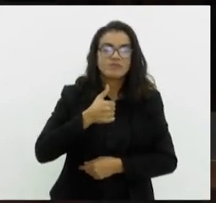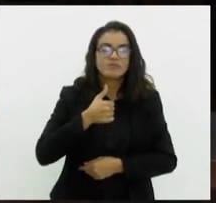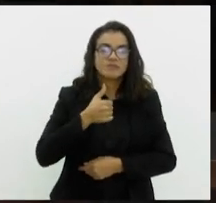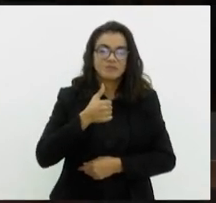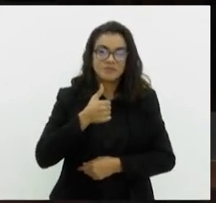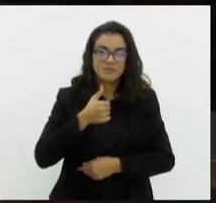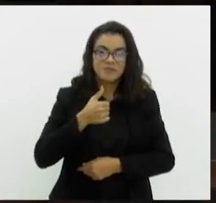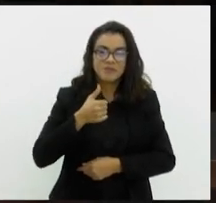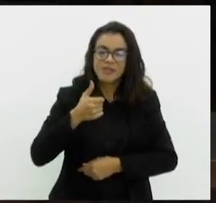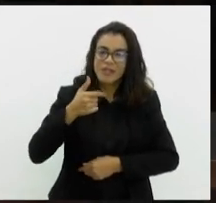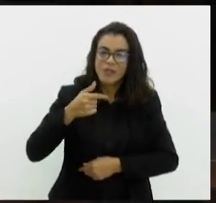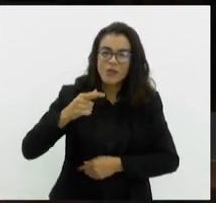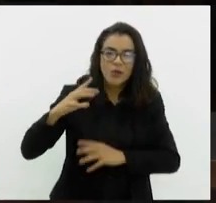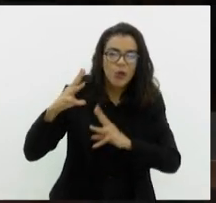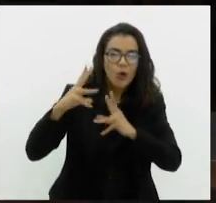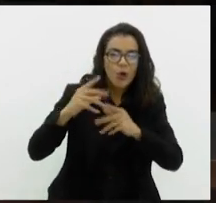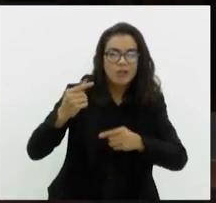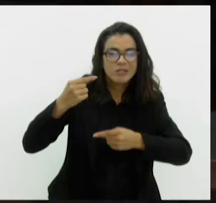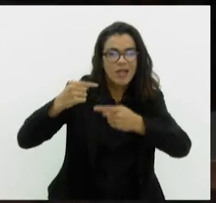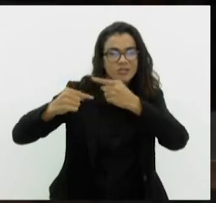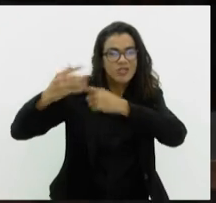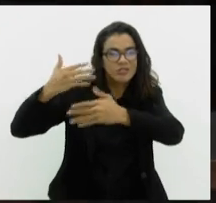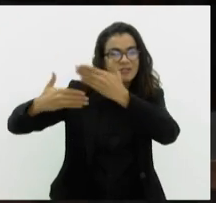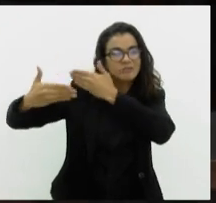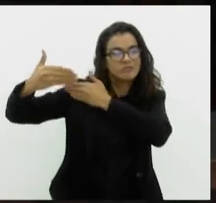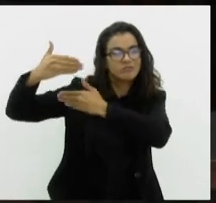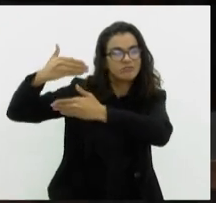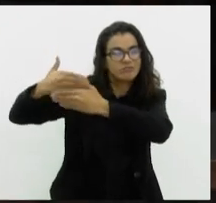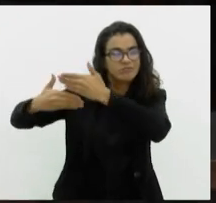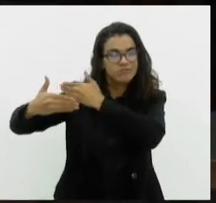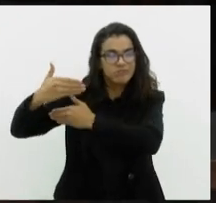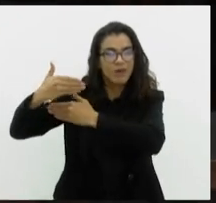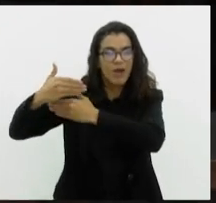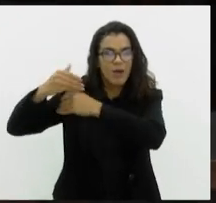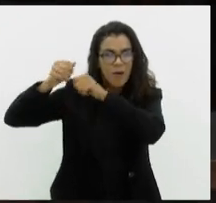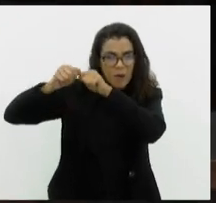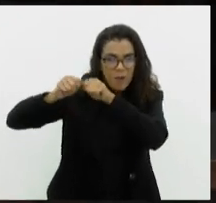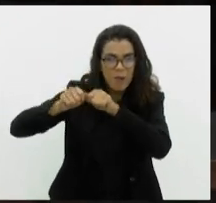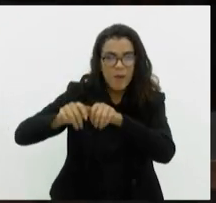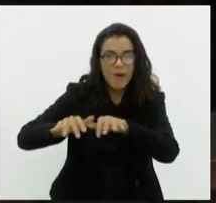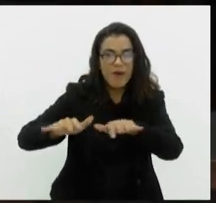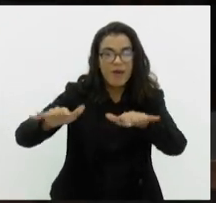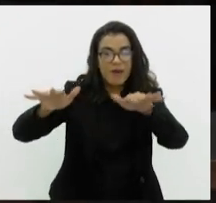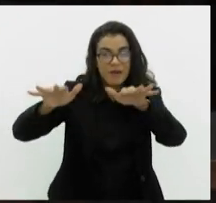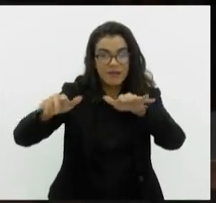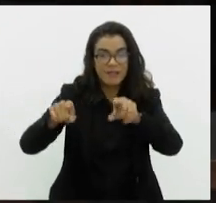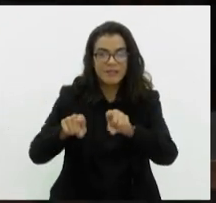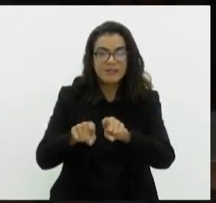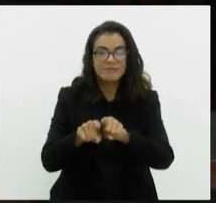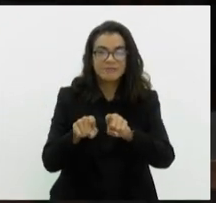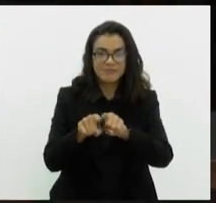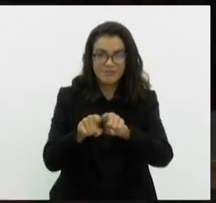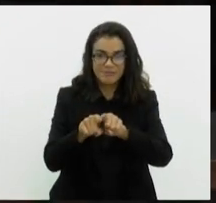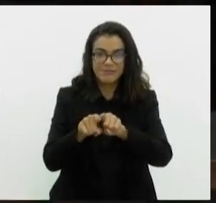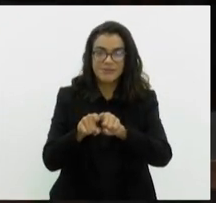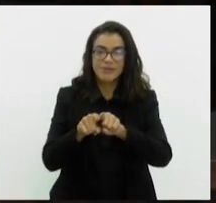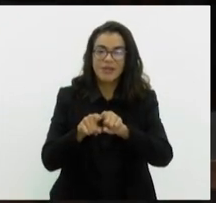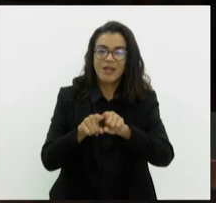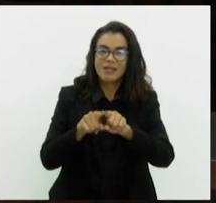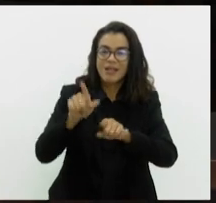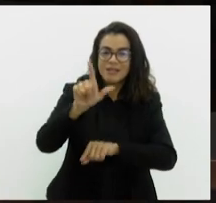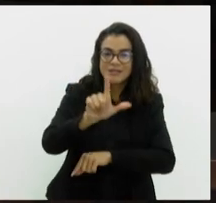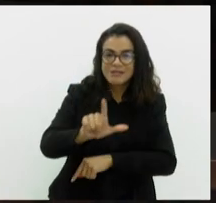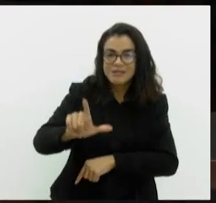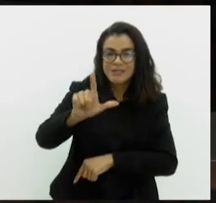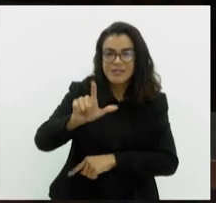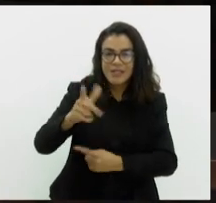nossa ancestralidade, na verdade, ecoe também nas literaturas,